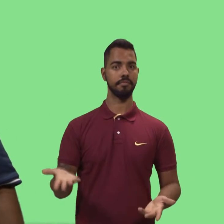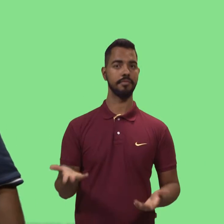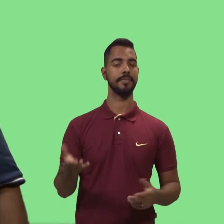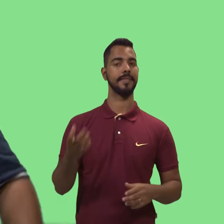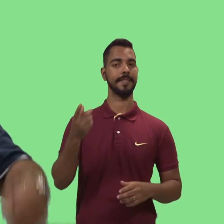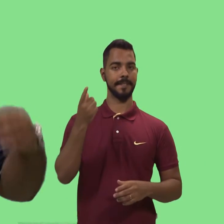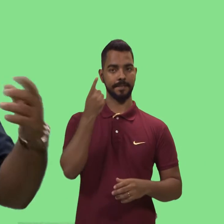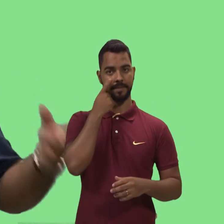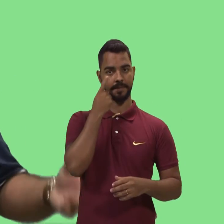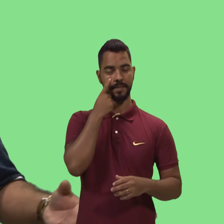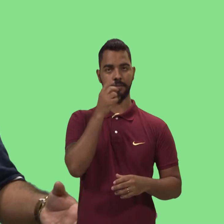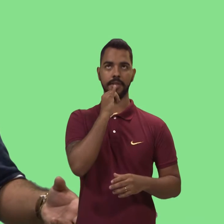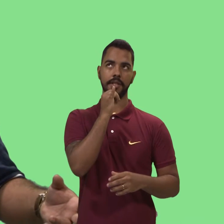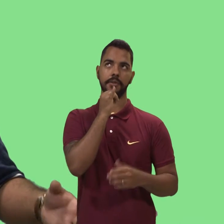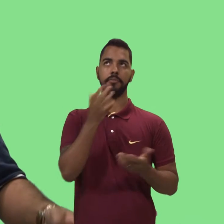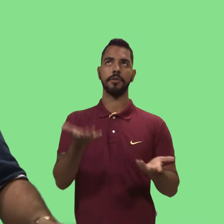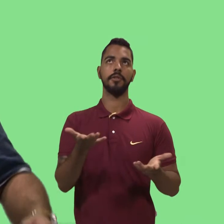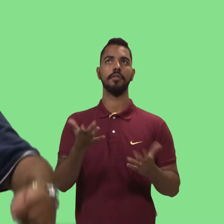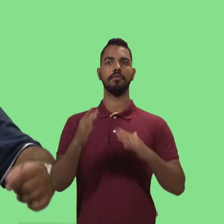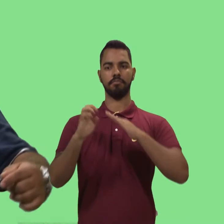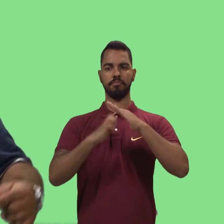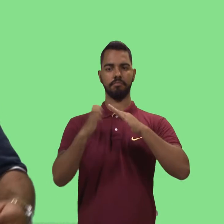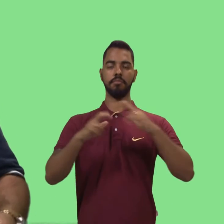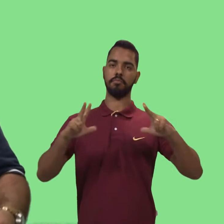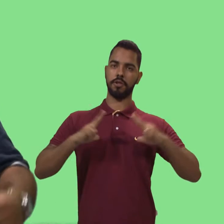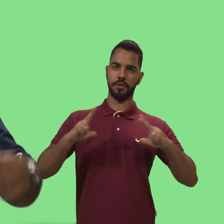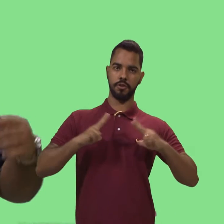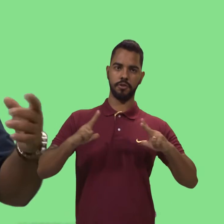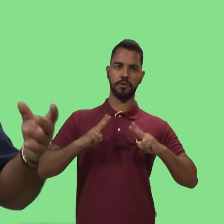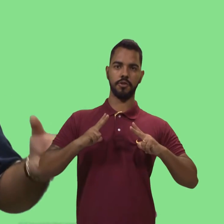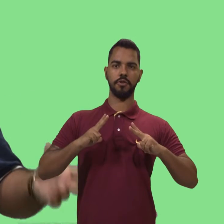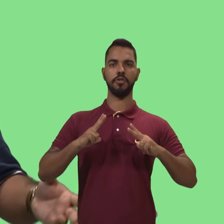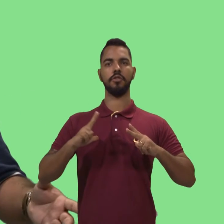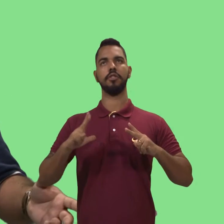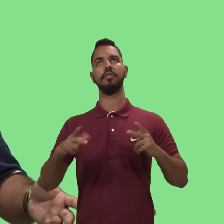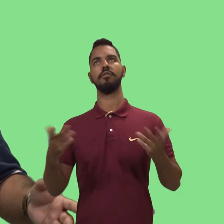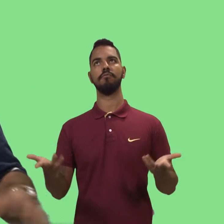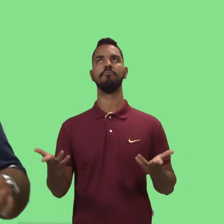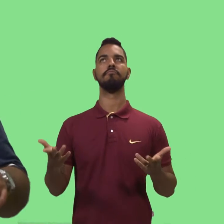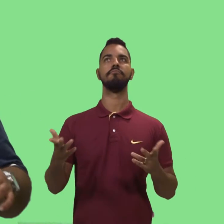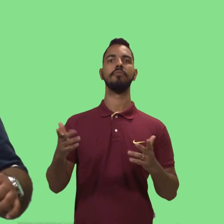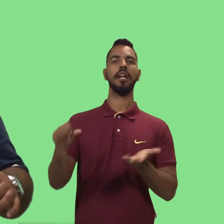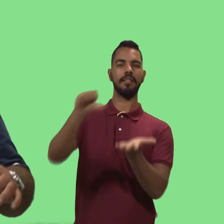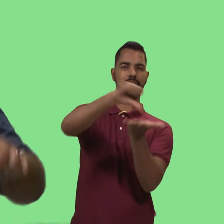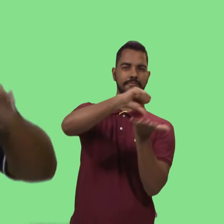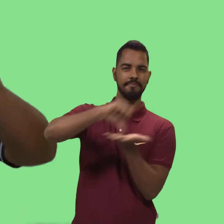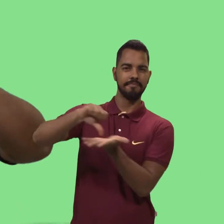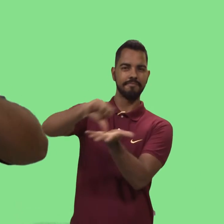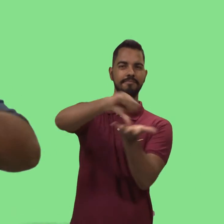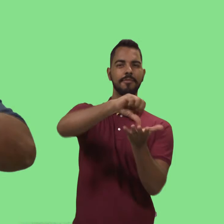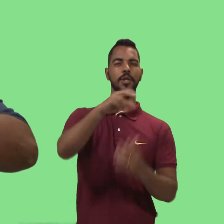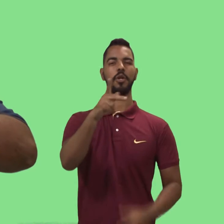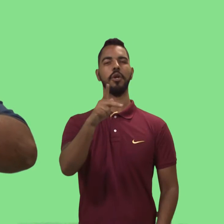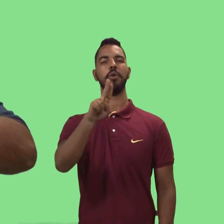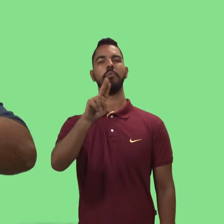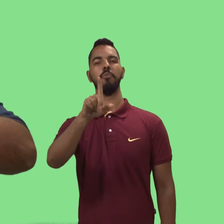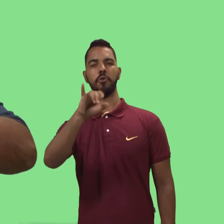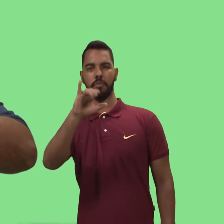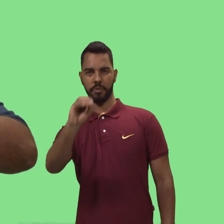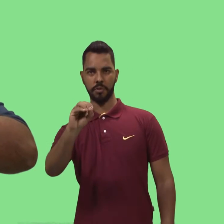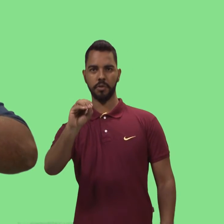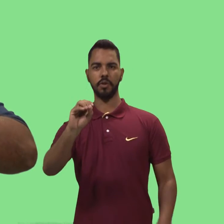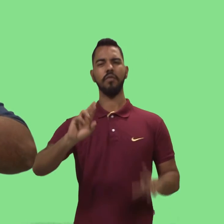emitido por empresas privadas com um comunicado de órgãos públicos, né? Vamos dar uma